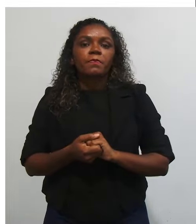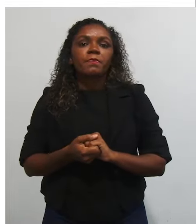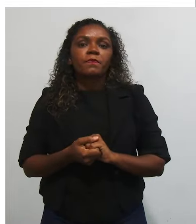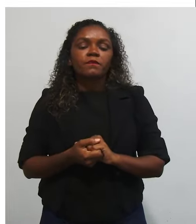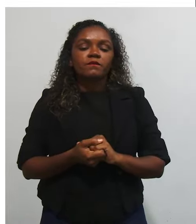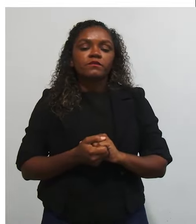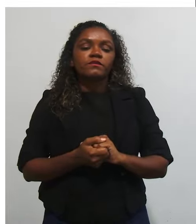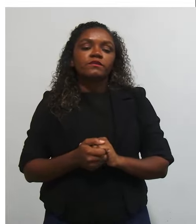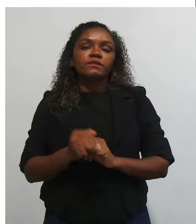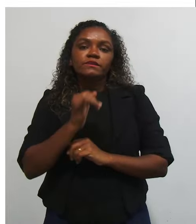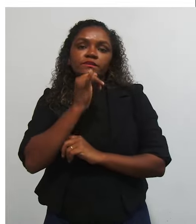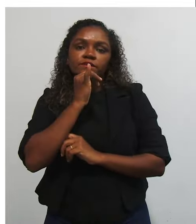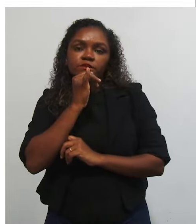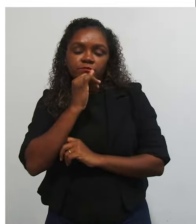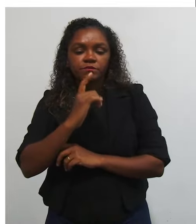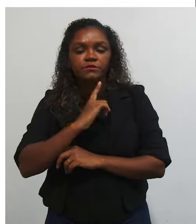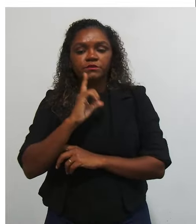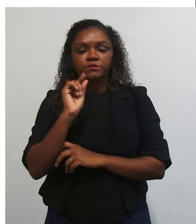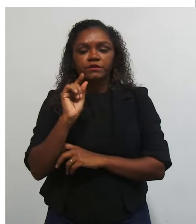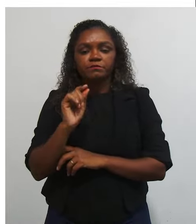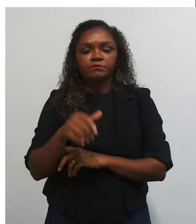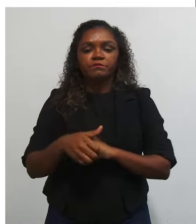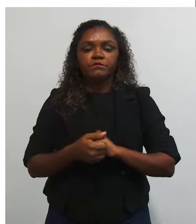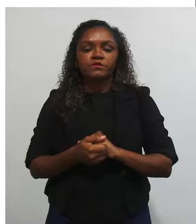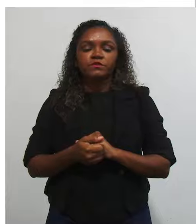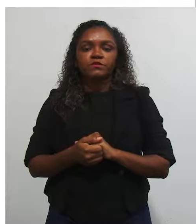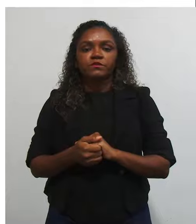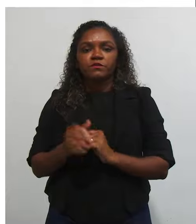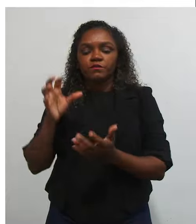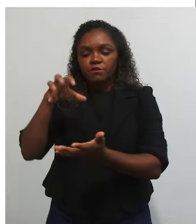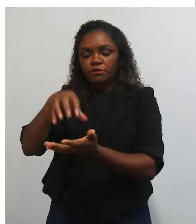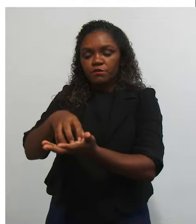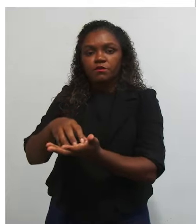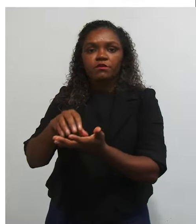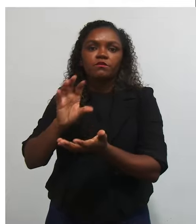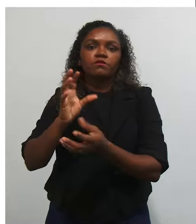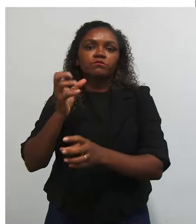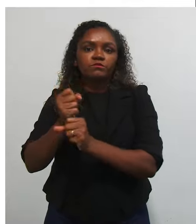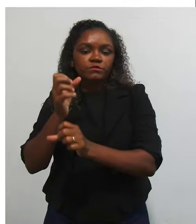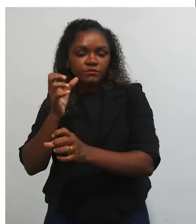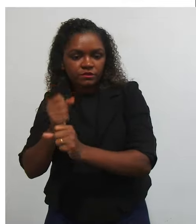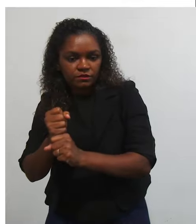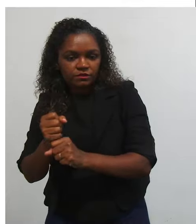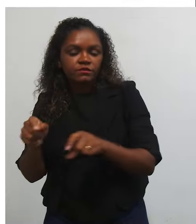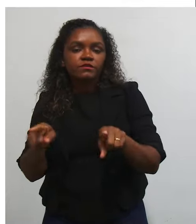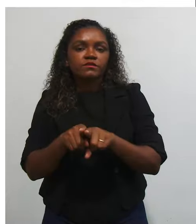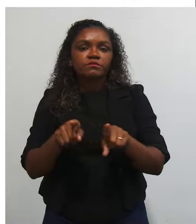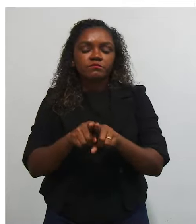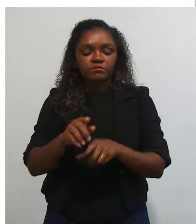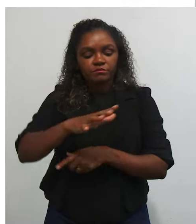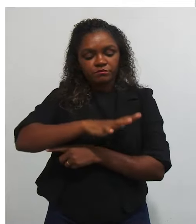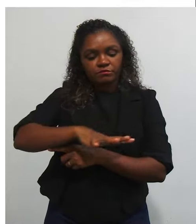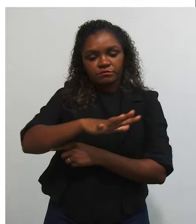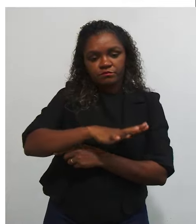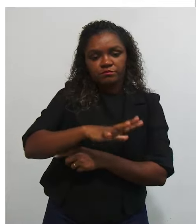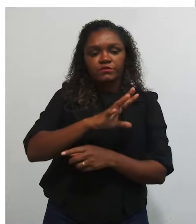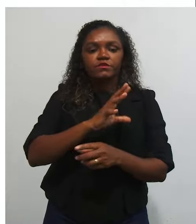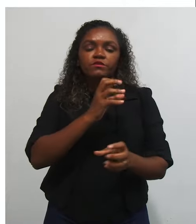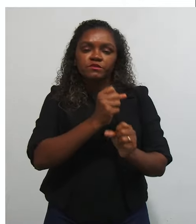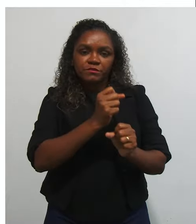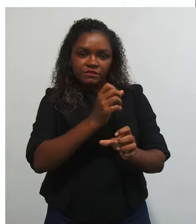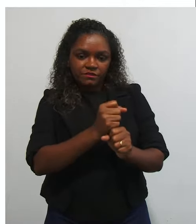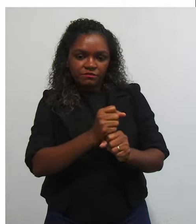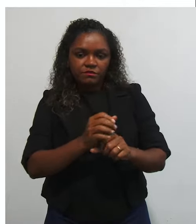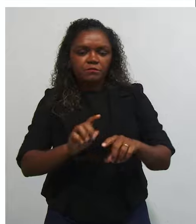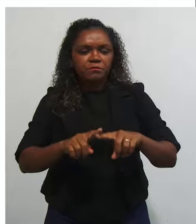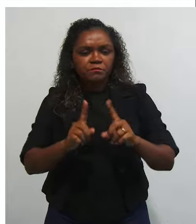de níveis. Então, a gente tem o órgão orçamentário e a unidade orçamentária, tá? Como é que funciona isso? Eu